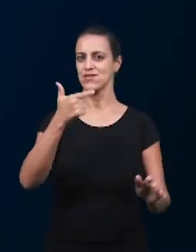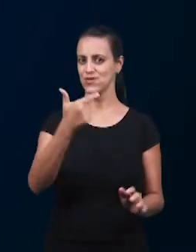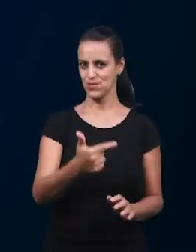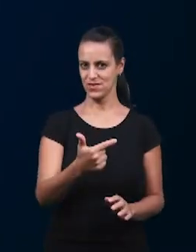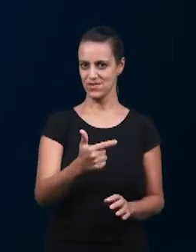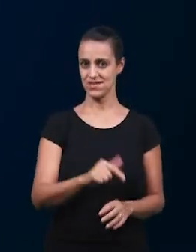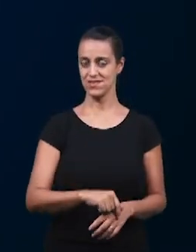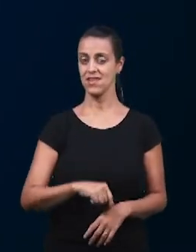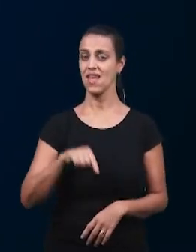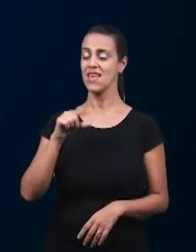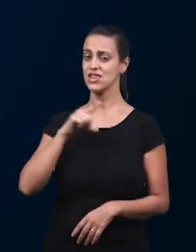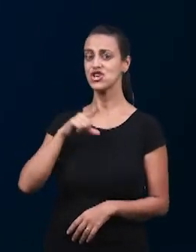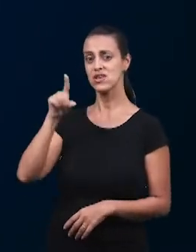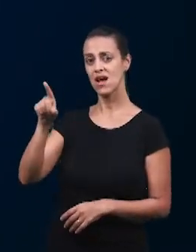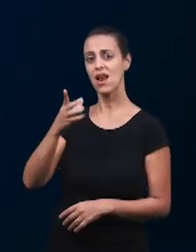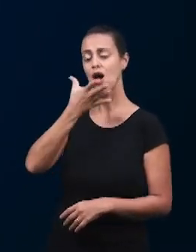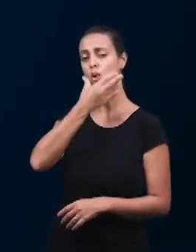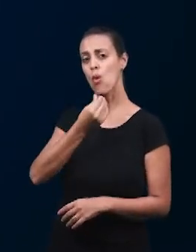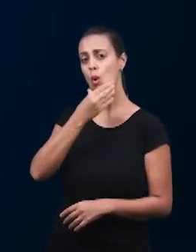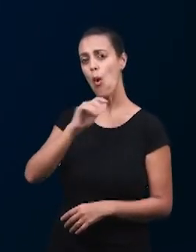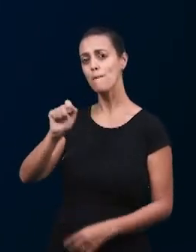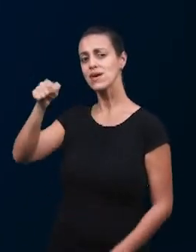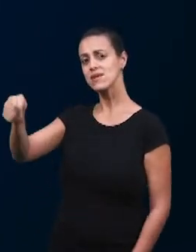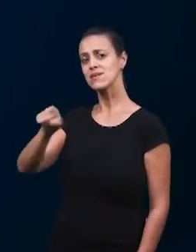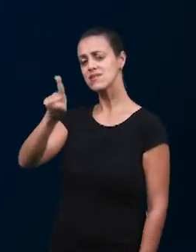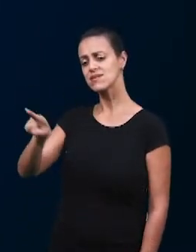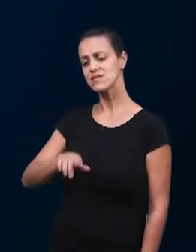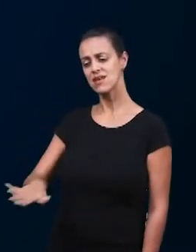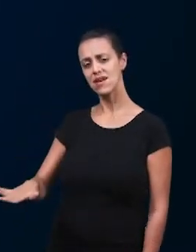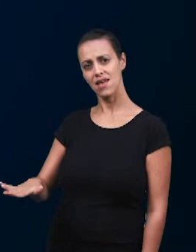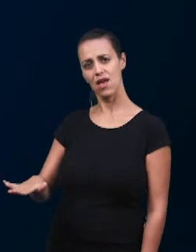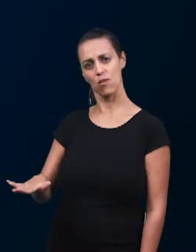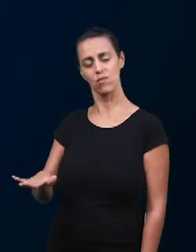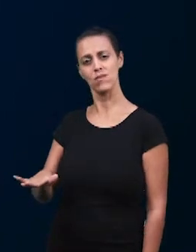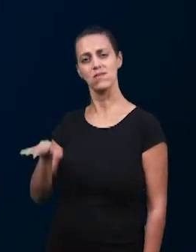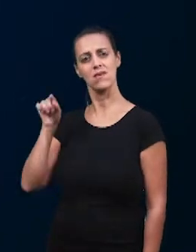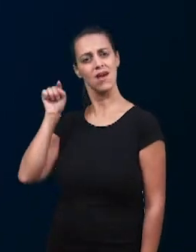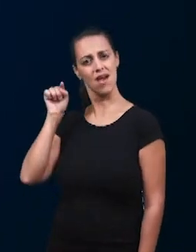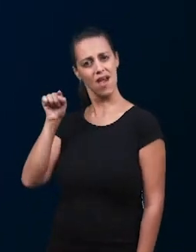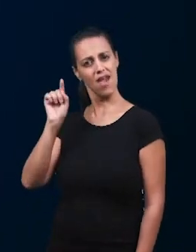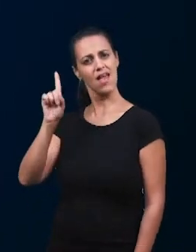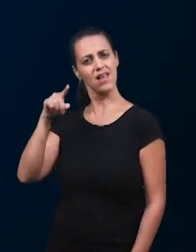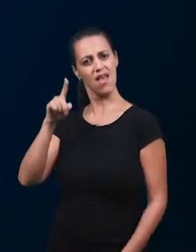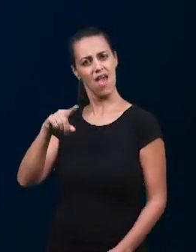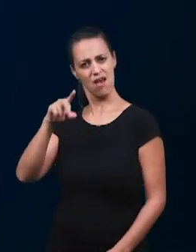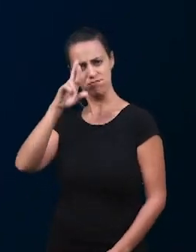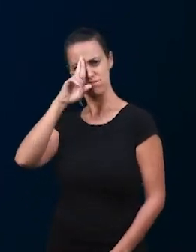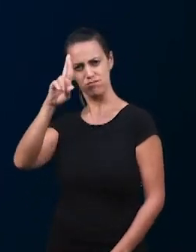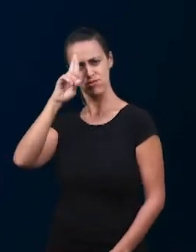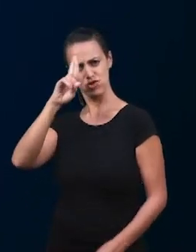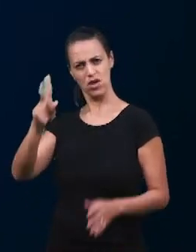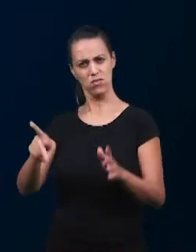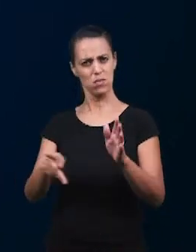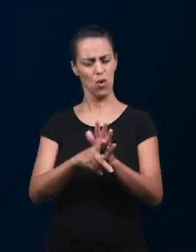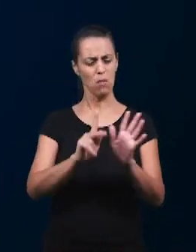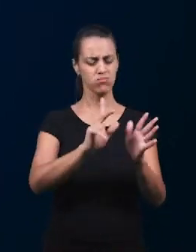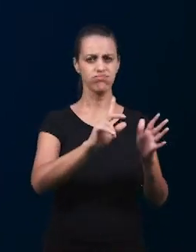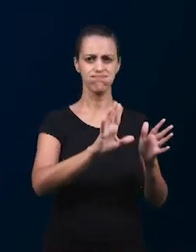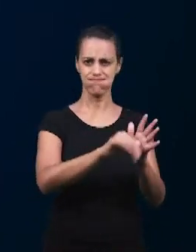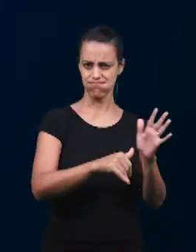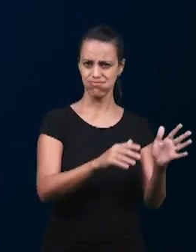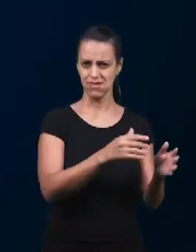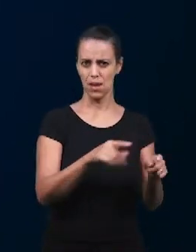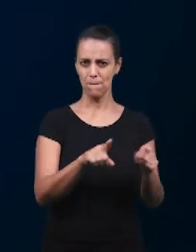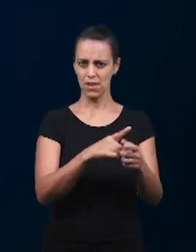versículo 2. E eis que havia ali um homem chamado Zaqueu, que era um chefe dos publicanos e